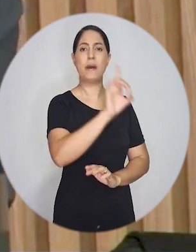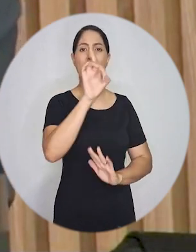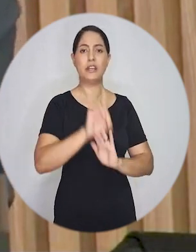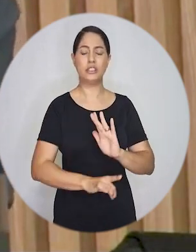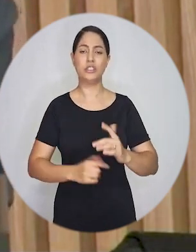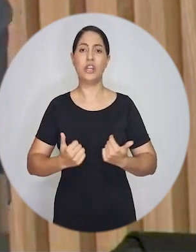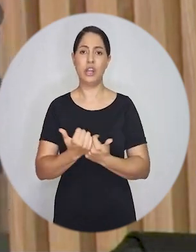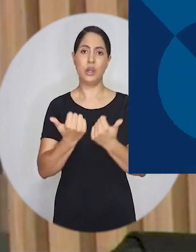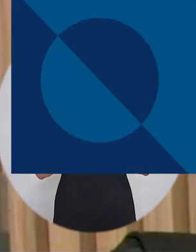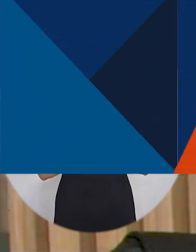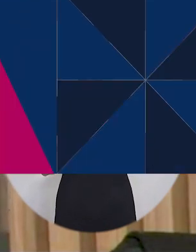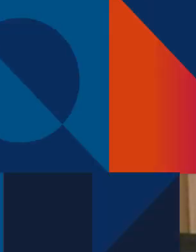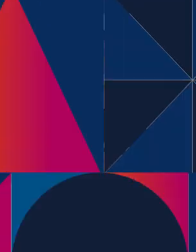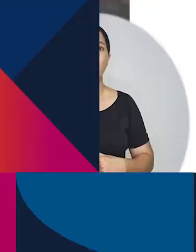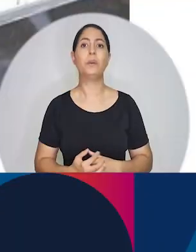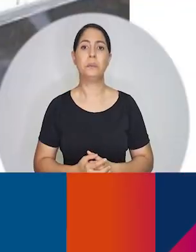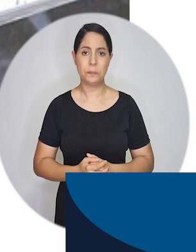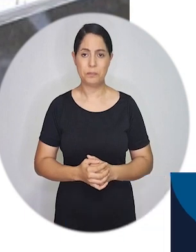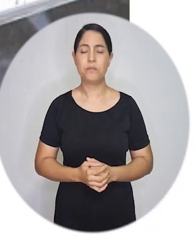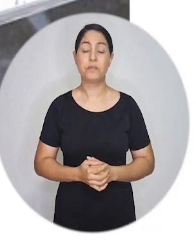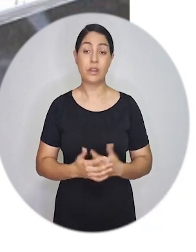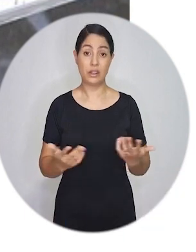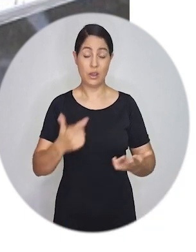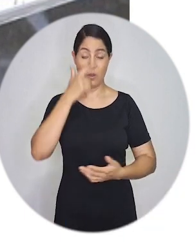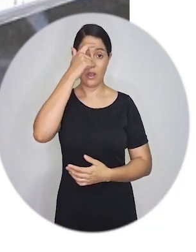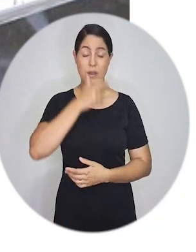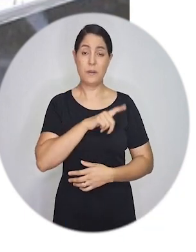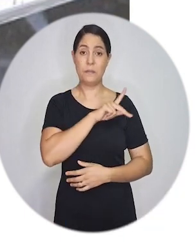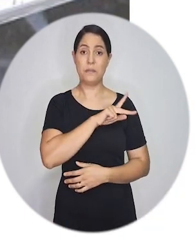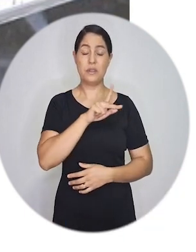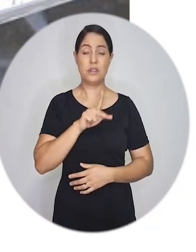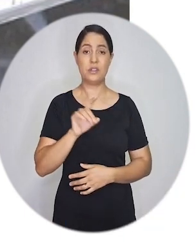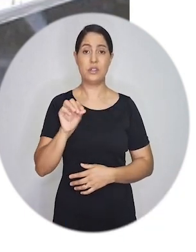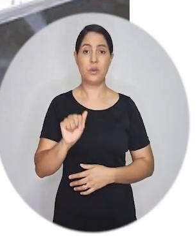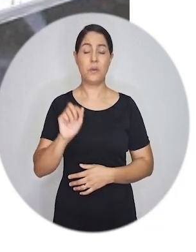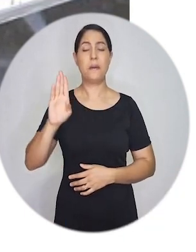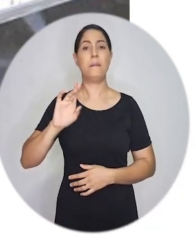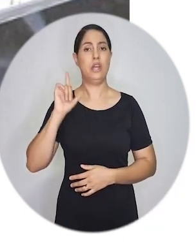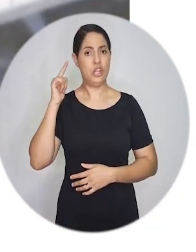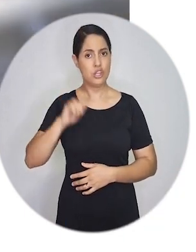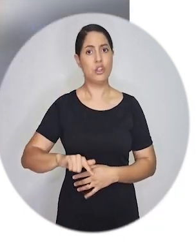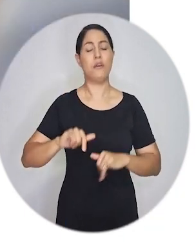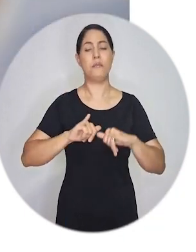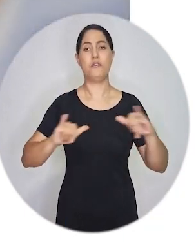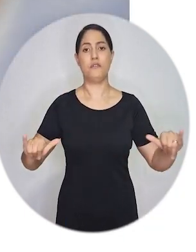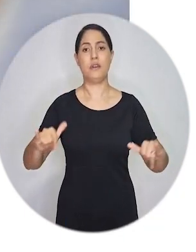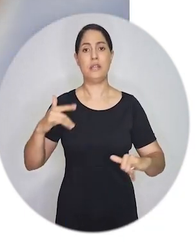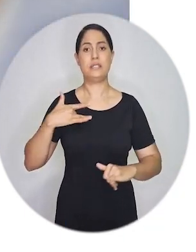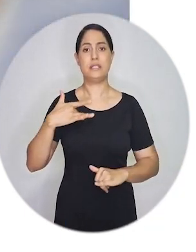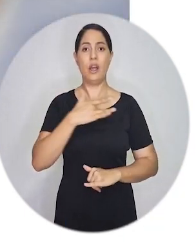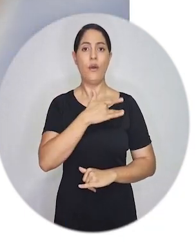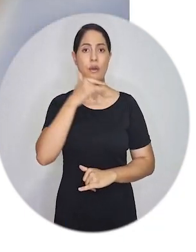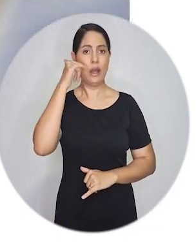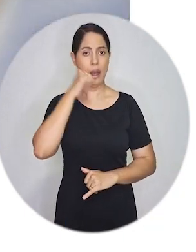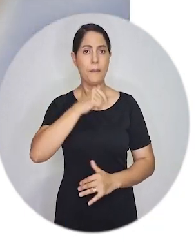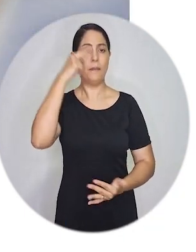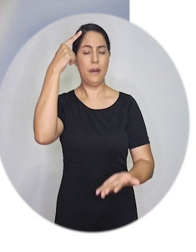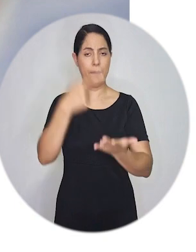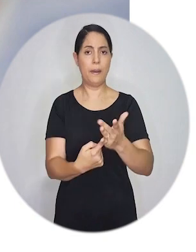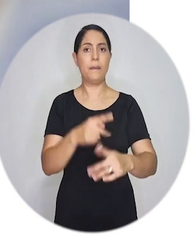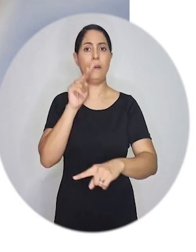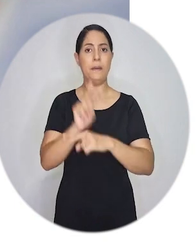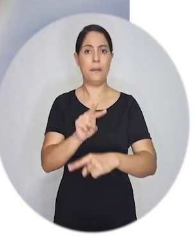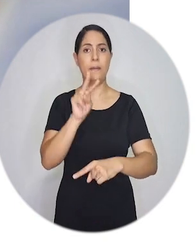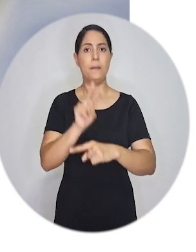cada cidadão e de cada cidadã brasileira. Como presidente nacional da OAB, reafirmo meu compromisso com a pauta da saúde